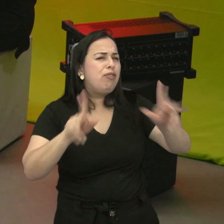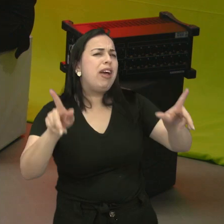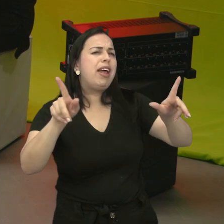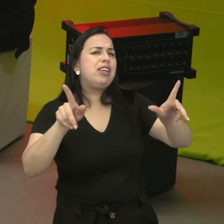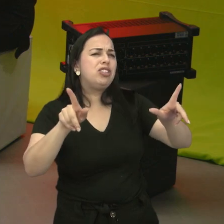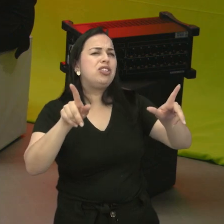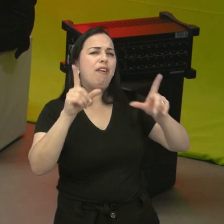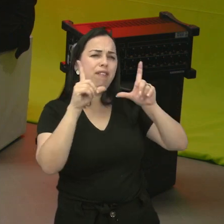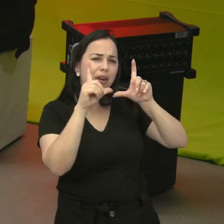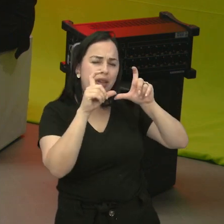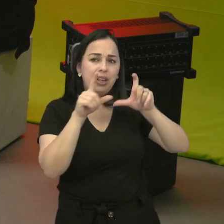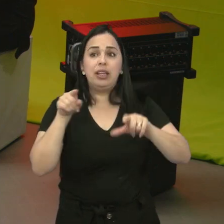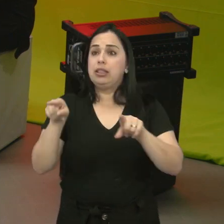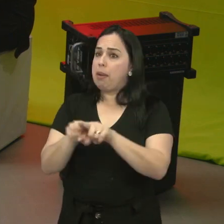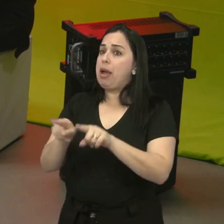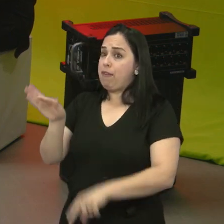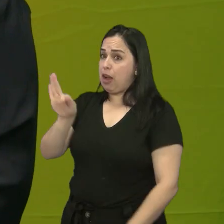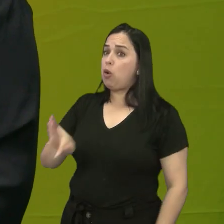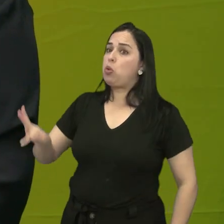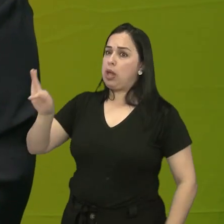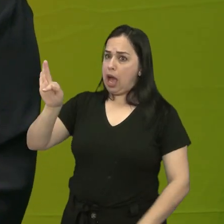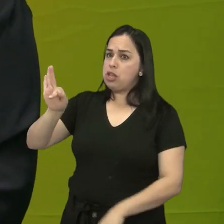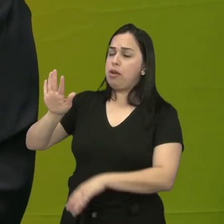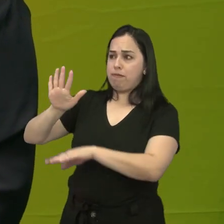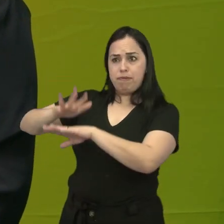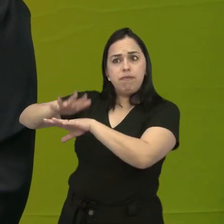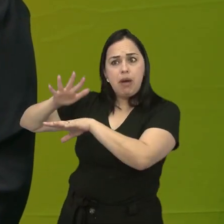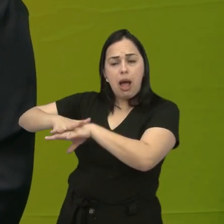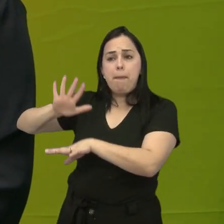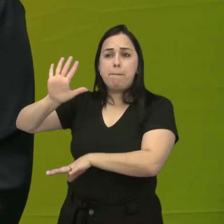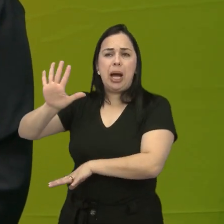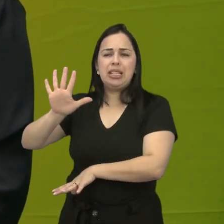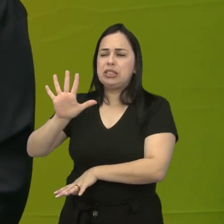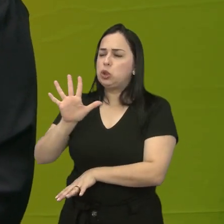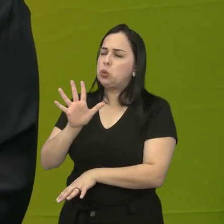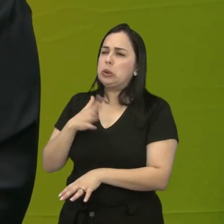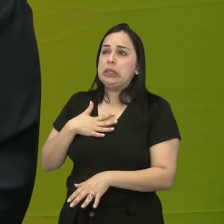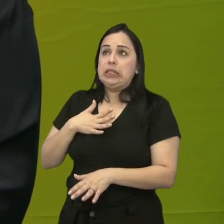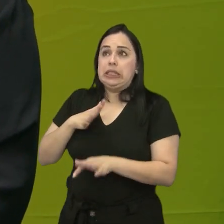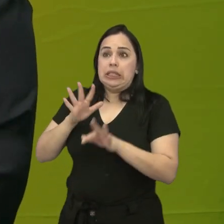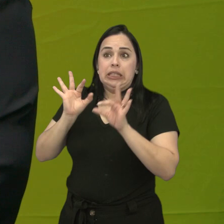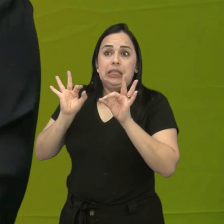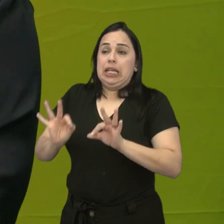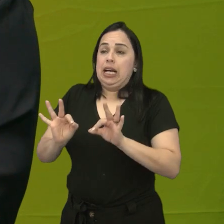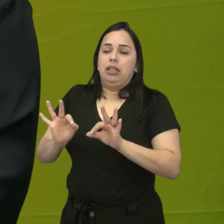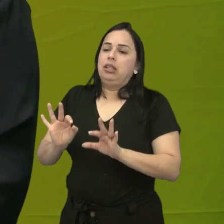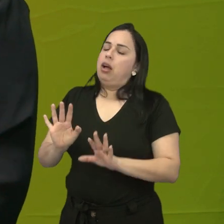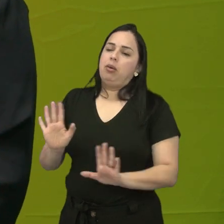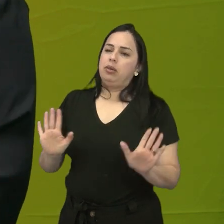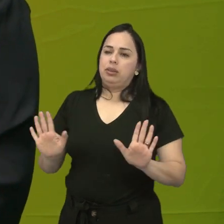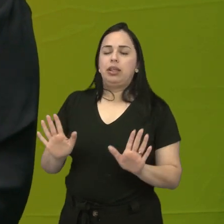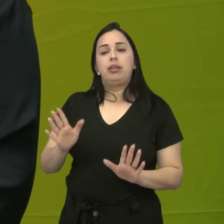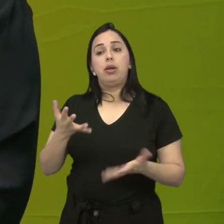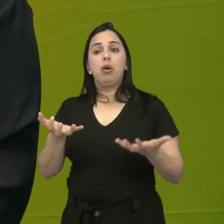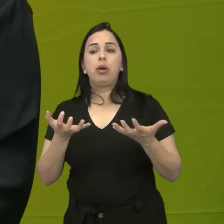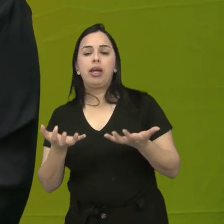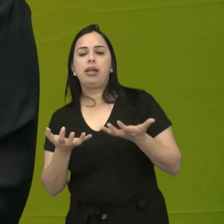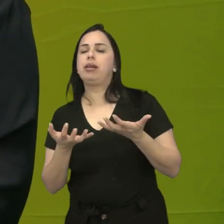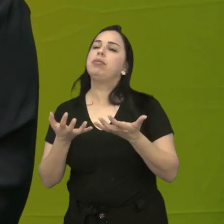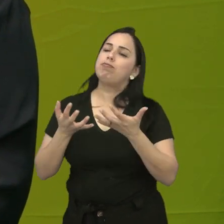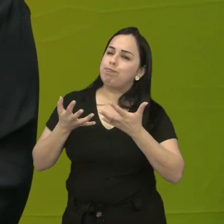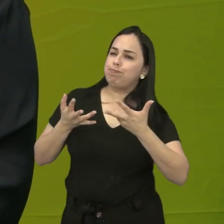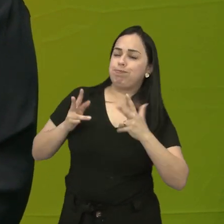exatas, assim. Sim. Até que eu ia bem em exatas, mas não era muito a minha praia, não. E eu nunca tinha explorado essa coisa